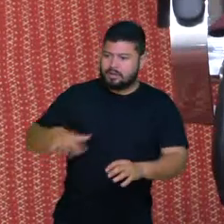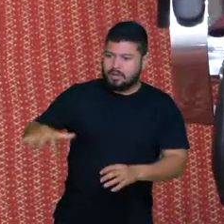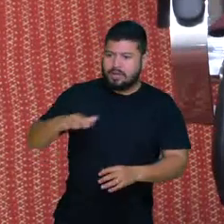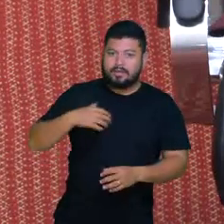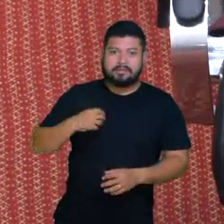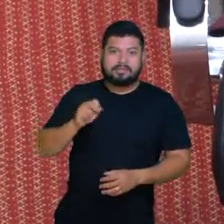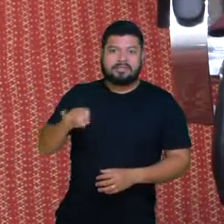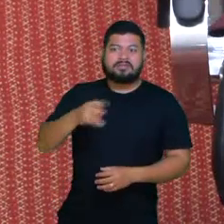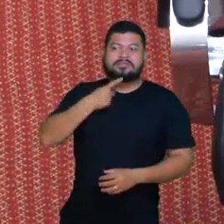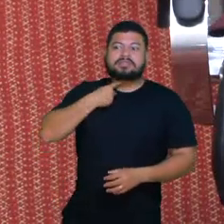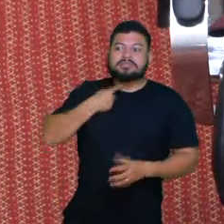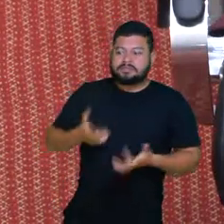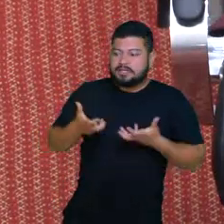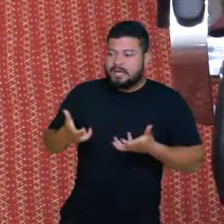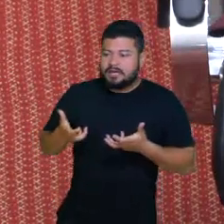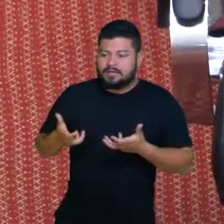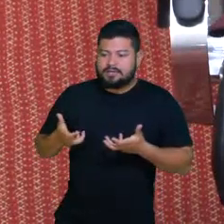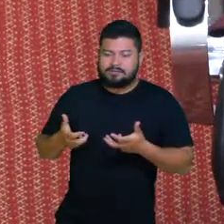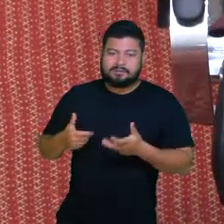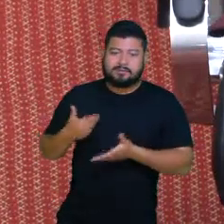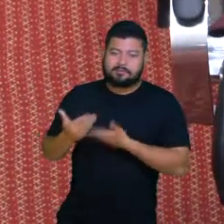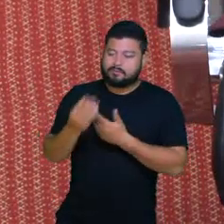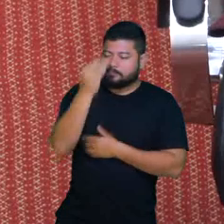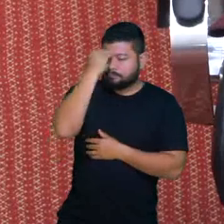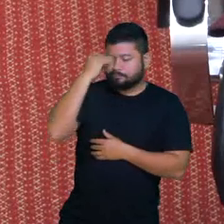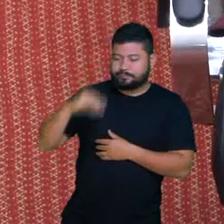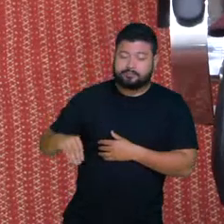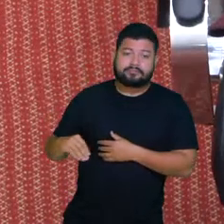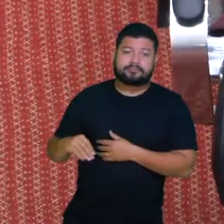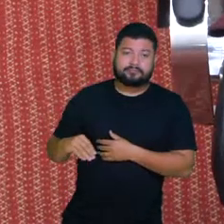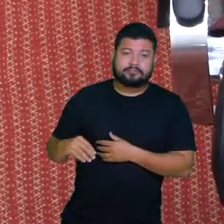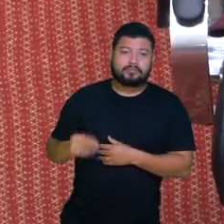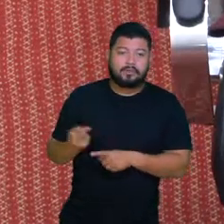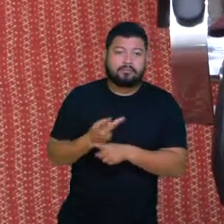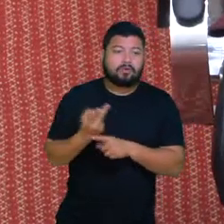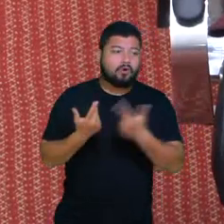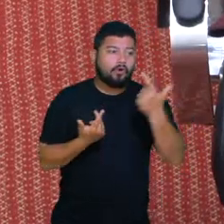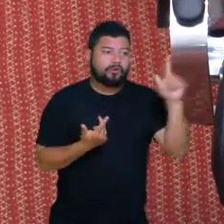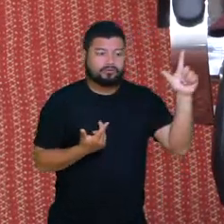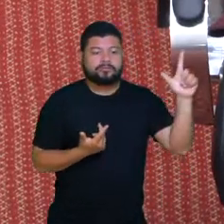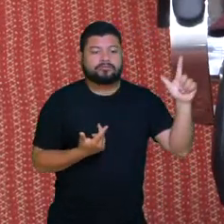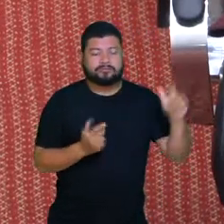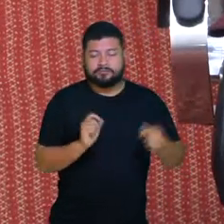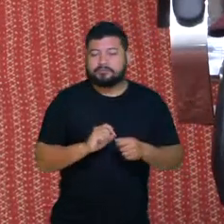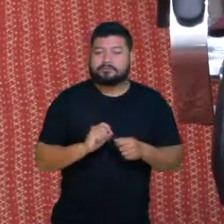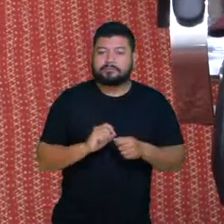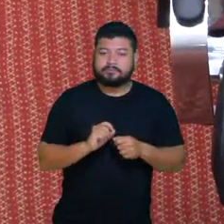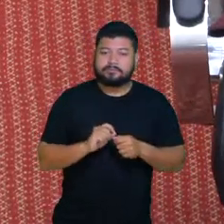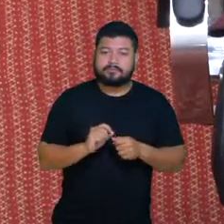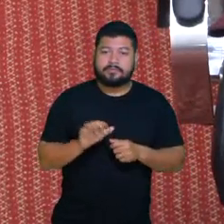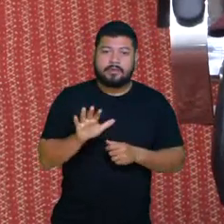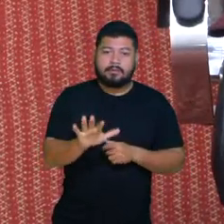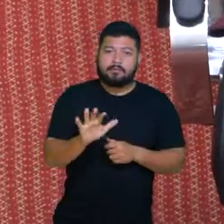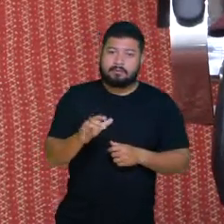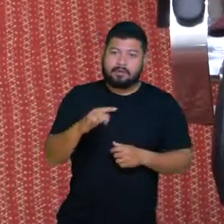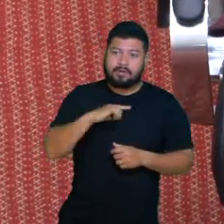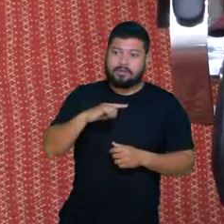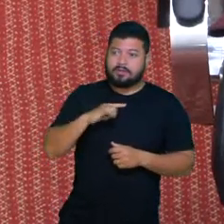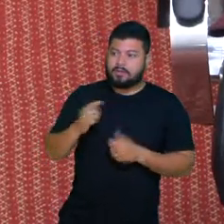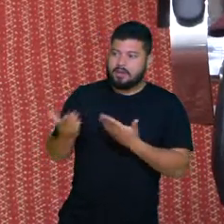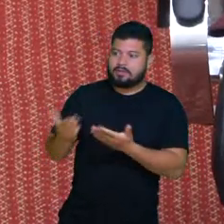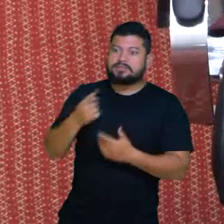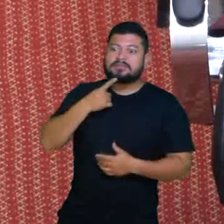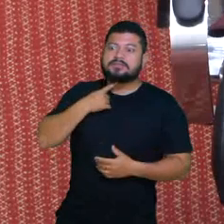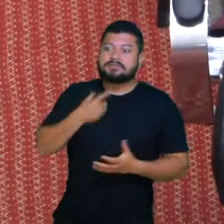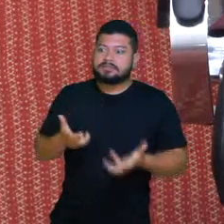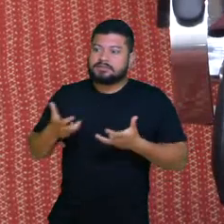gente sai da sala de aula a gente procura qualquer outra coisa para fazer agora quem tem tesão e tu